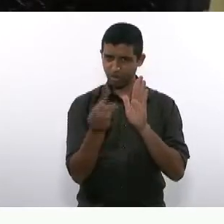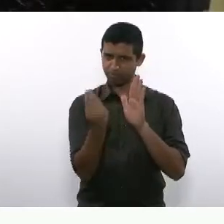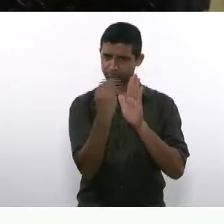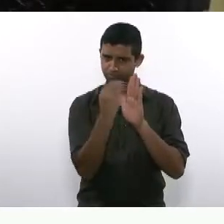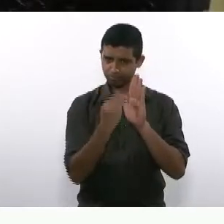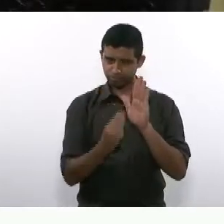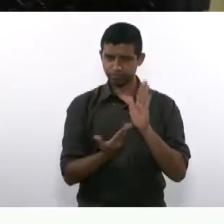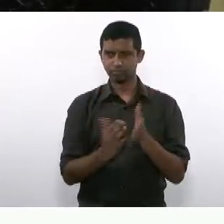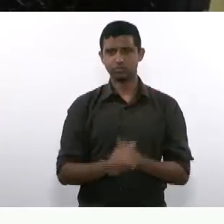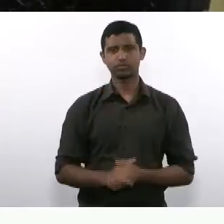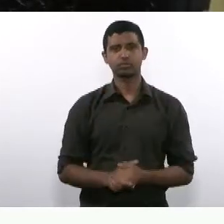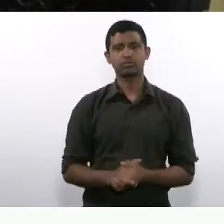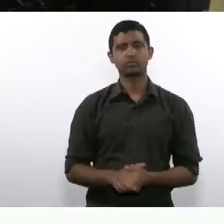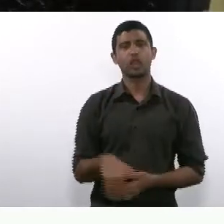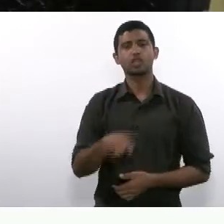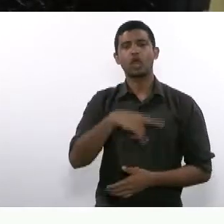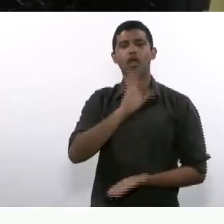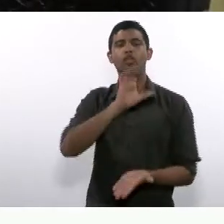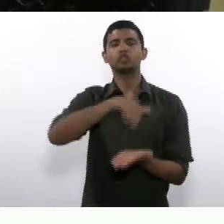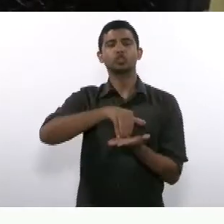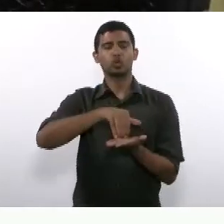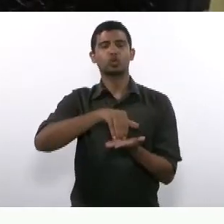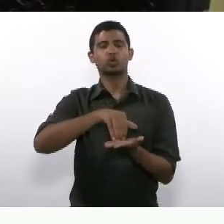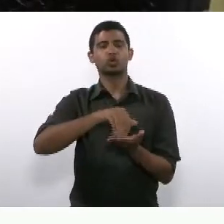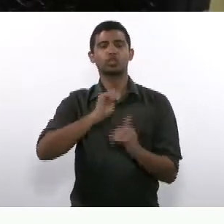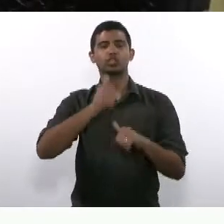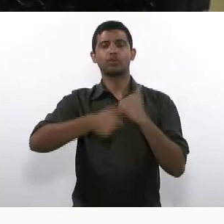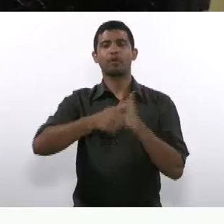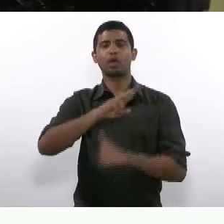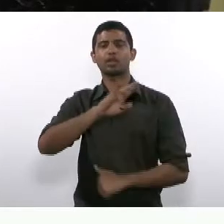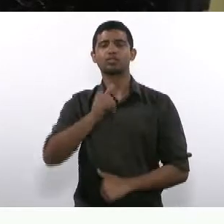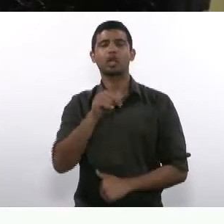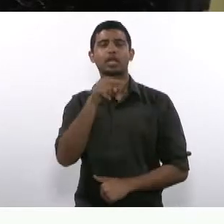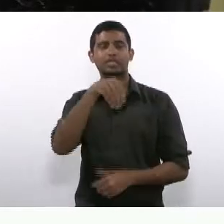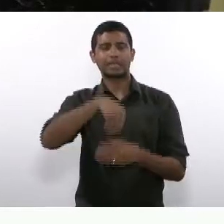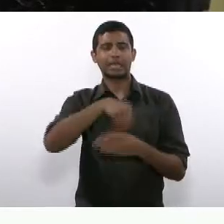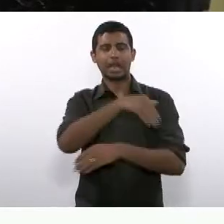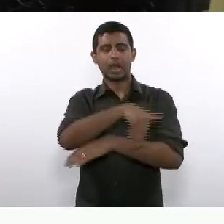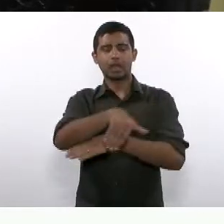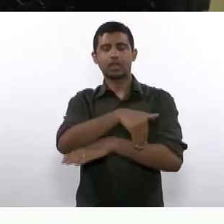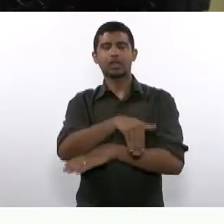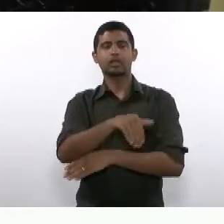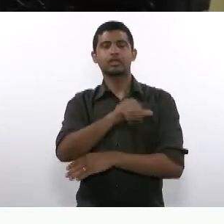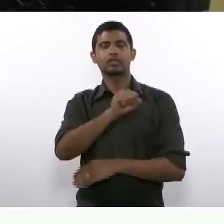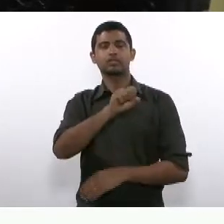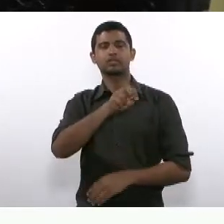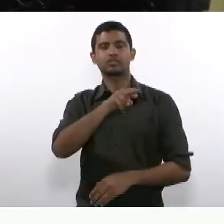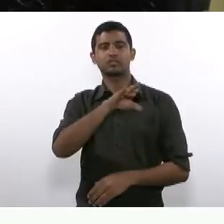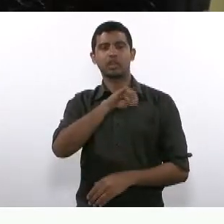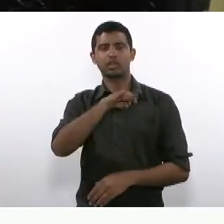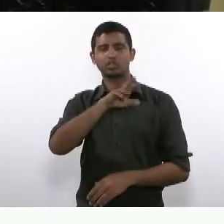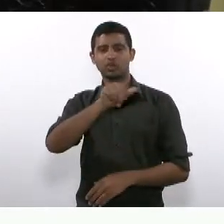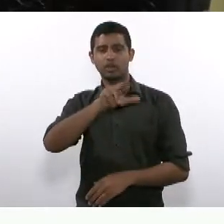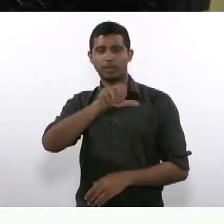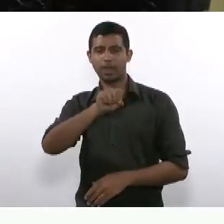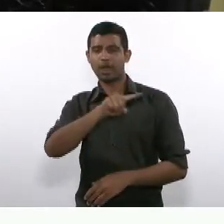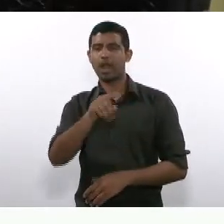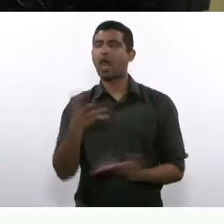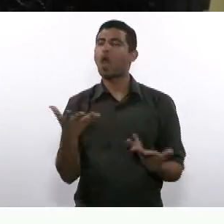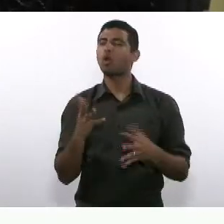incluir núcleos do Esporte RJ lá no Célio de Barros. Hoje, quantos núcleos do Esporte RJ funcionam? Em torno de